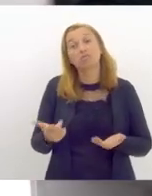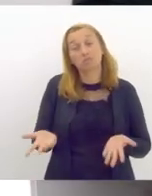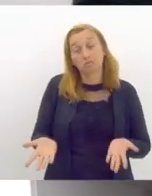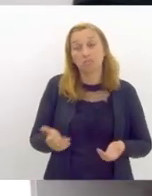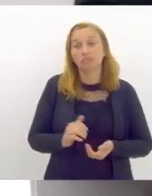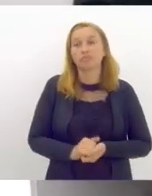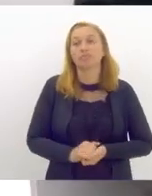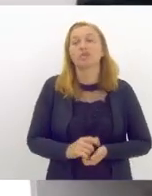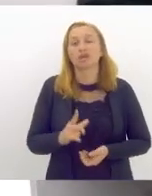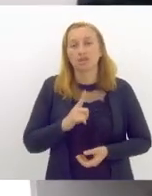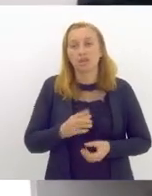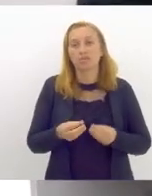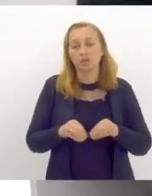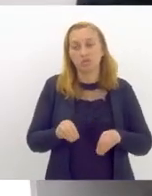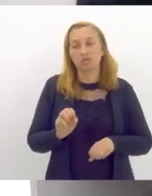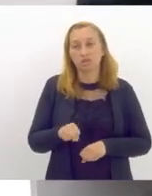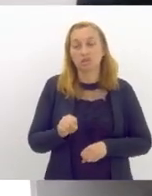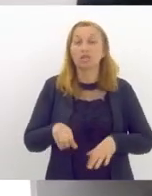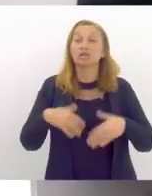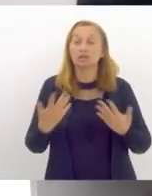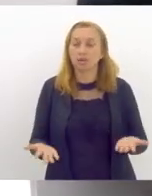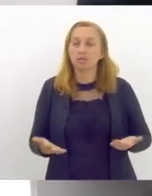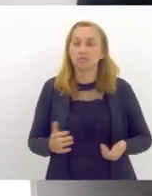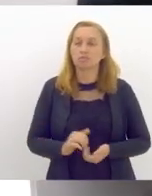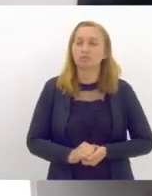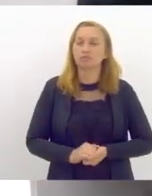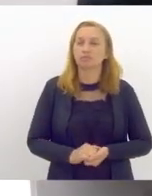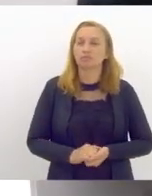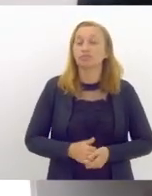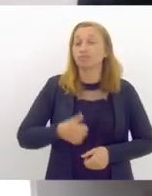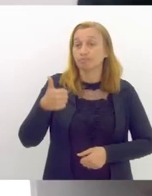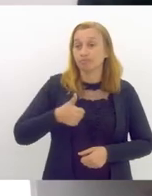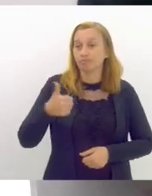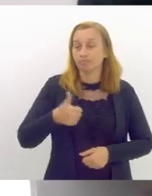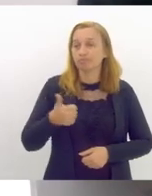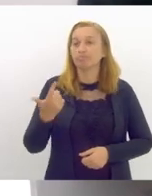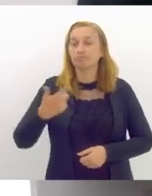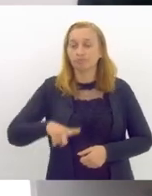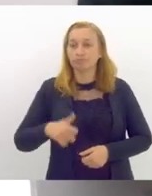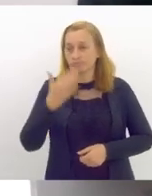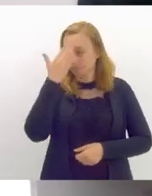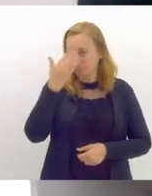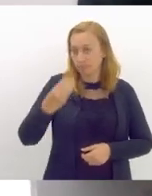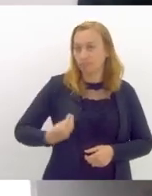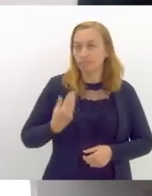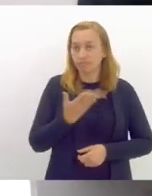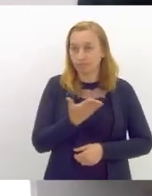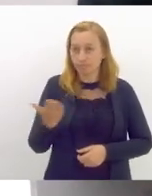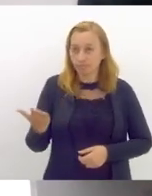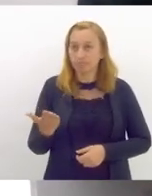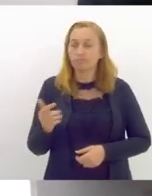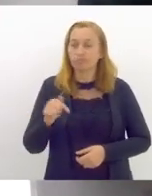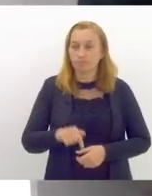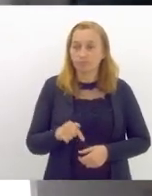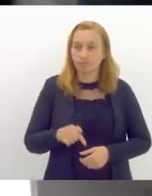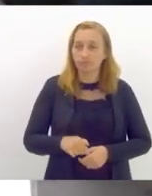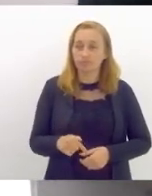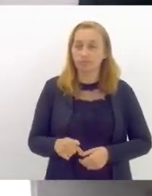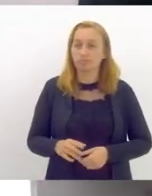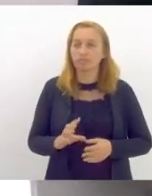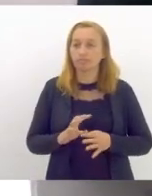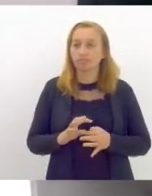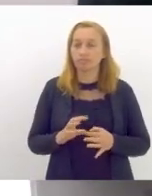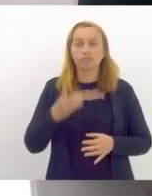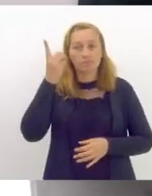tem consequência então primeiro mais uma vez agradecer a presença de todas de todas aqui vou passar